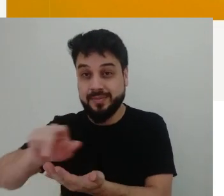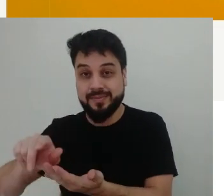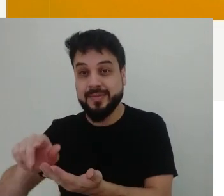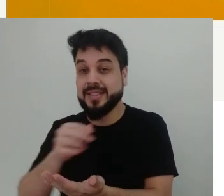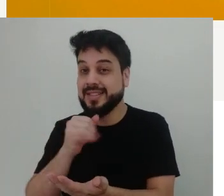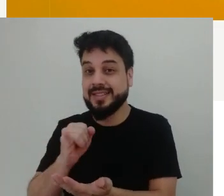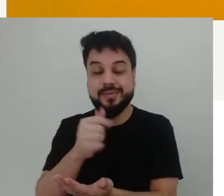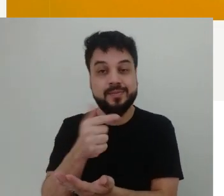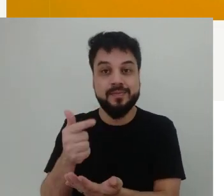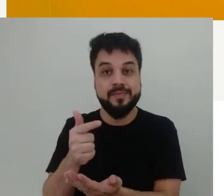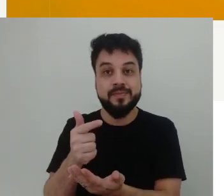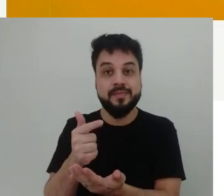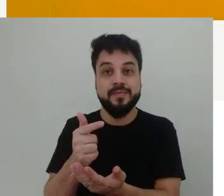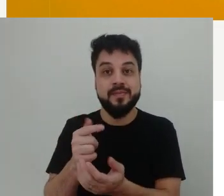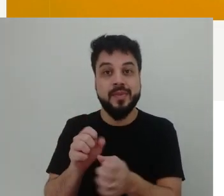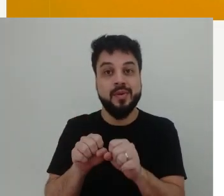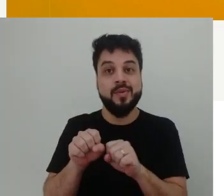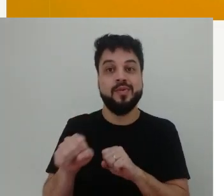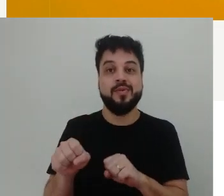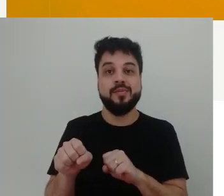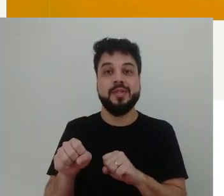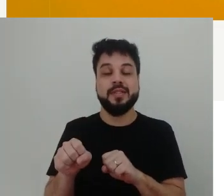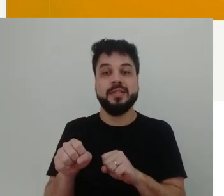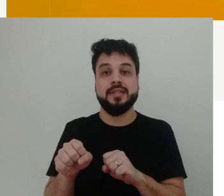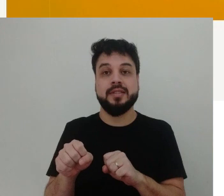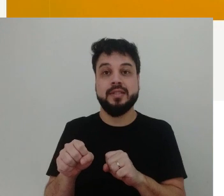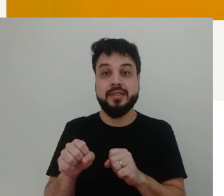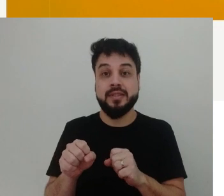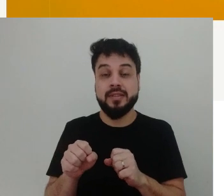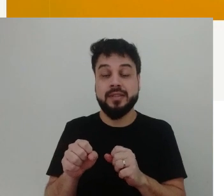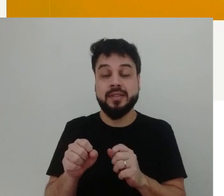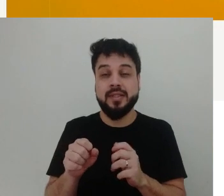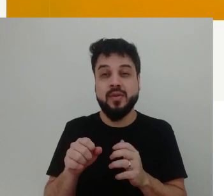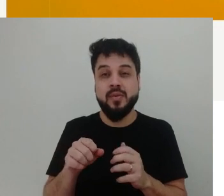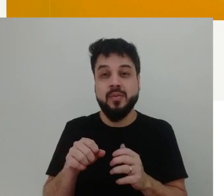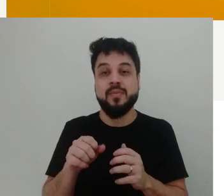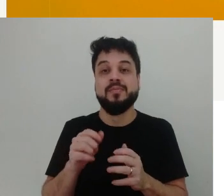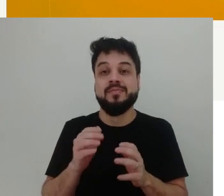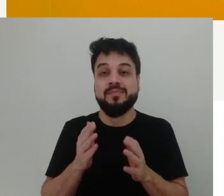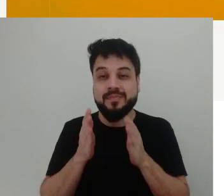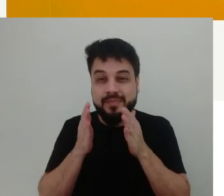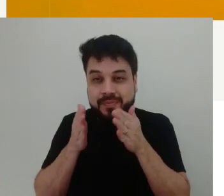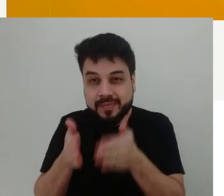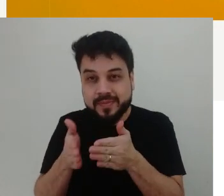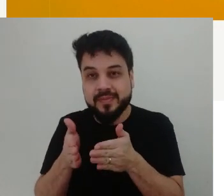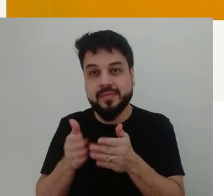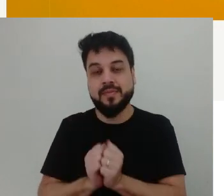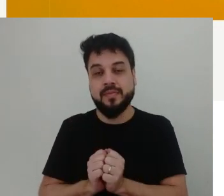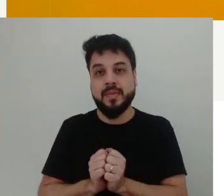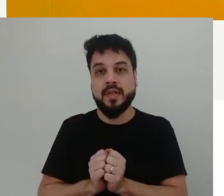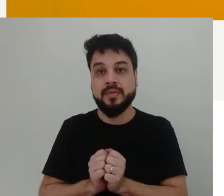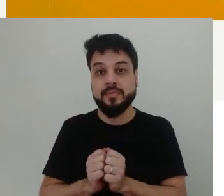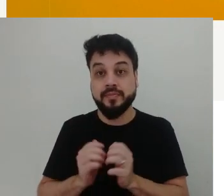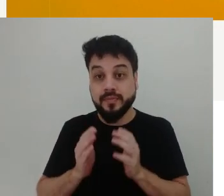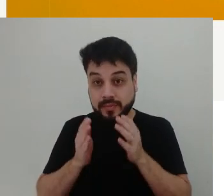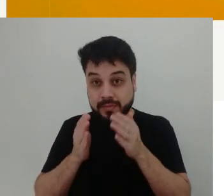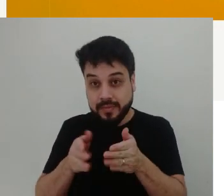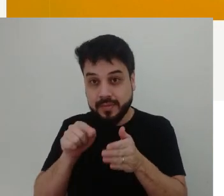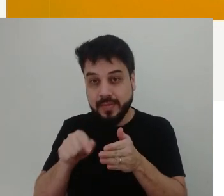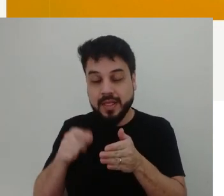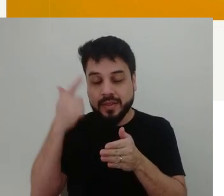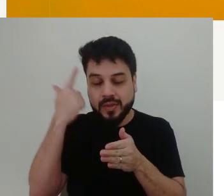na Faculdade de Filosofia da Universidade de São Paulo assim que ela foi criada nos anos 30. O meu ideal de curso de graduação está